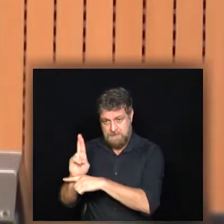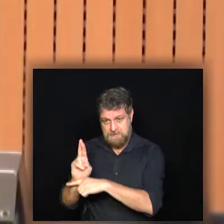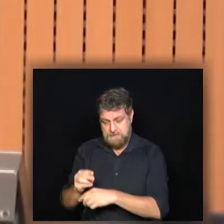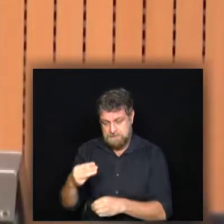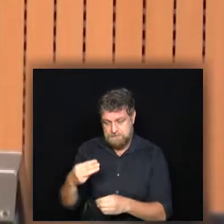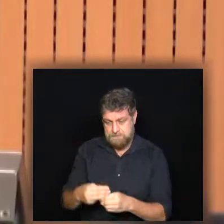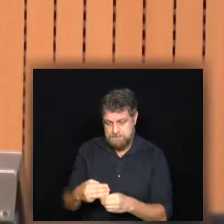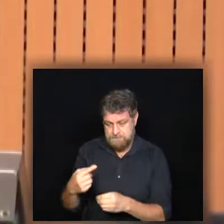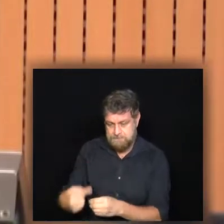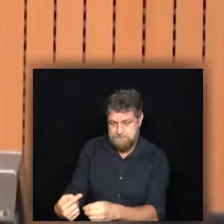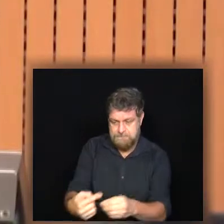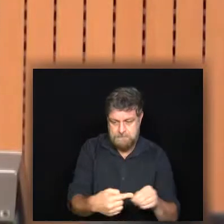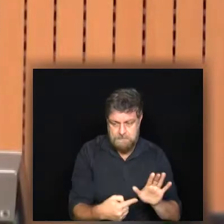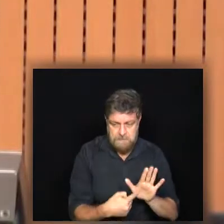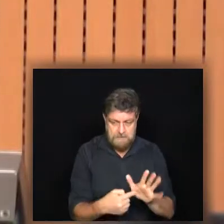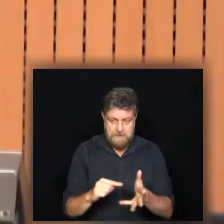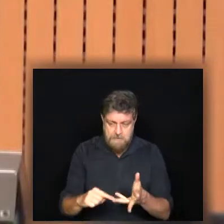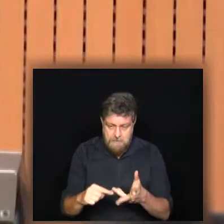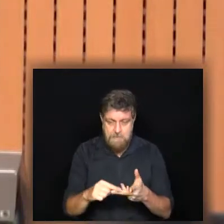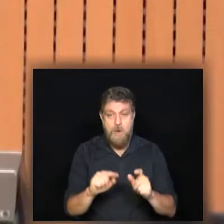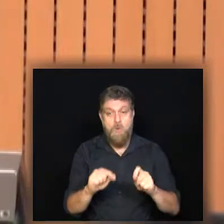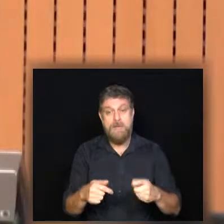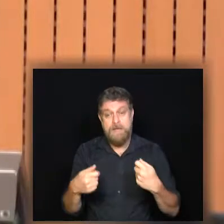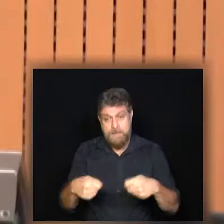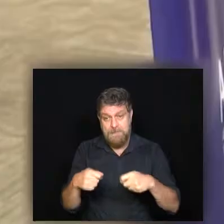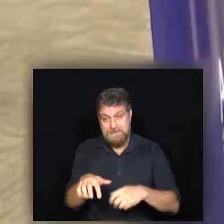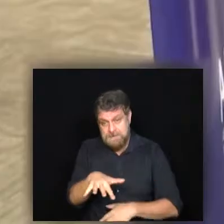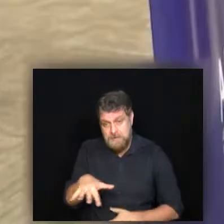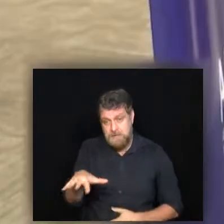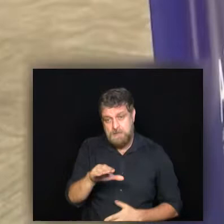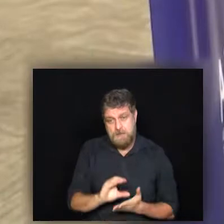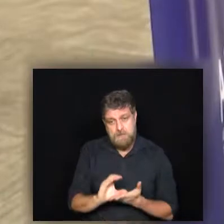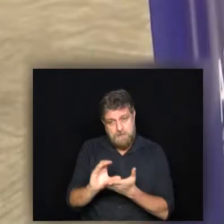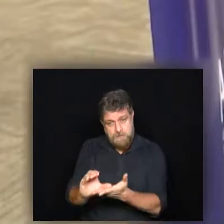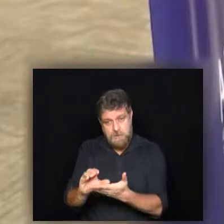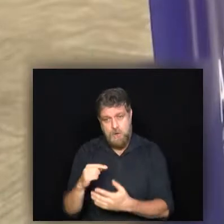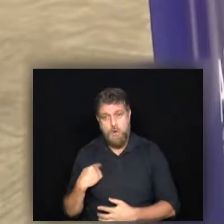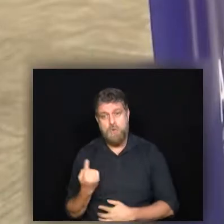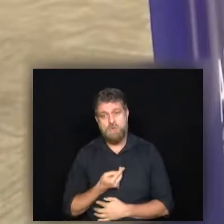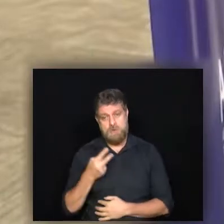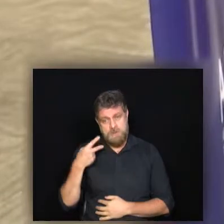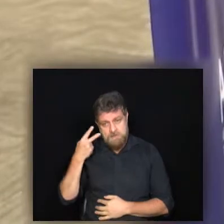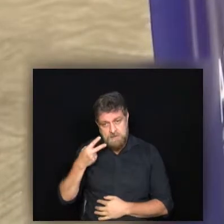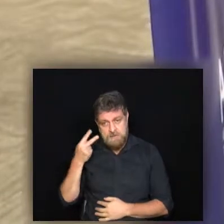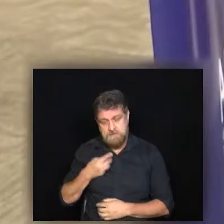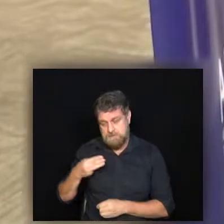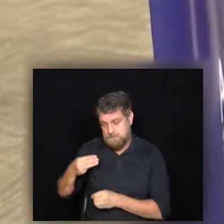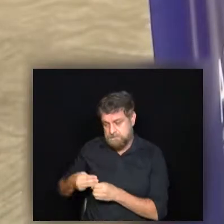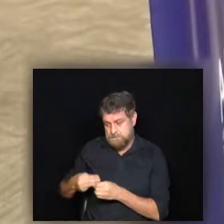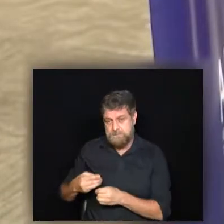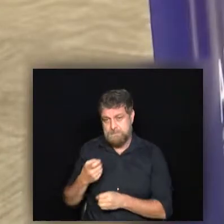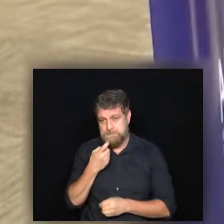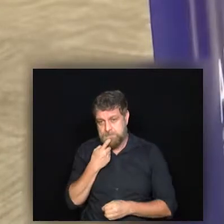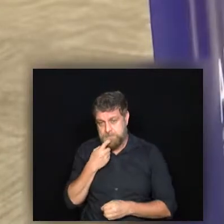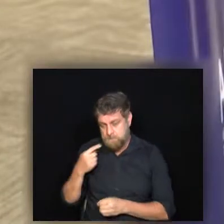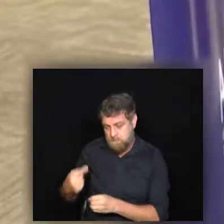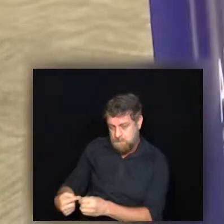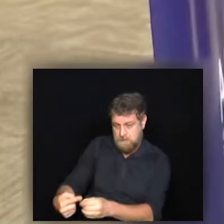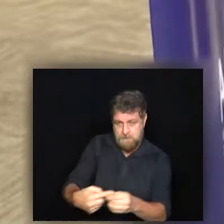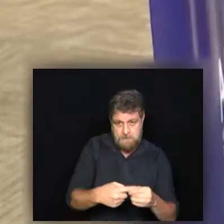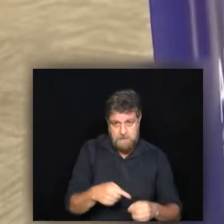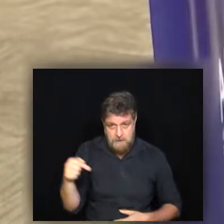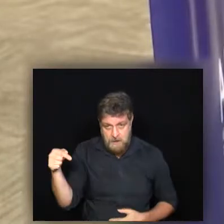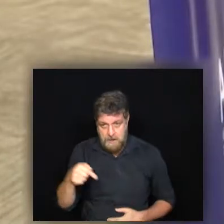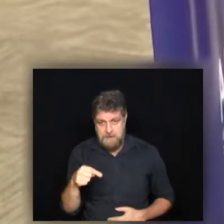RMC apontarem as necessidades da região. Nós, vereadores, tanto da região metropolitana como daqui da